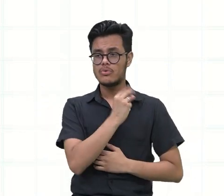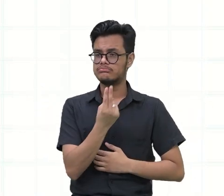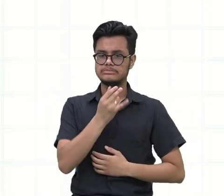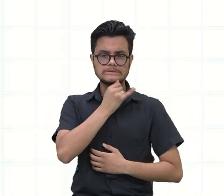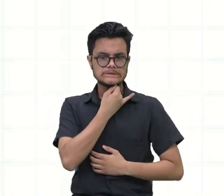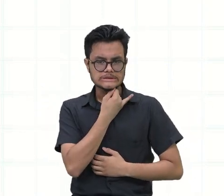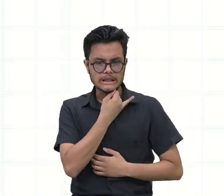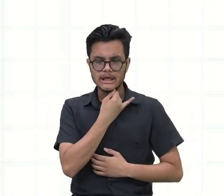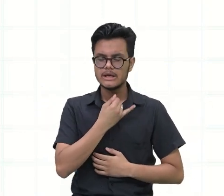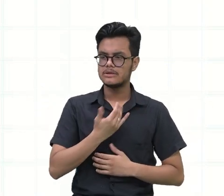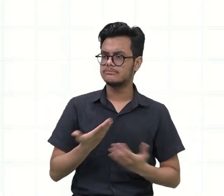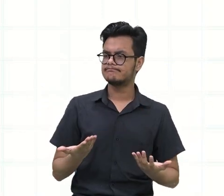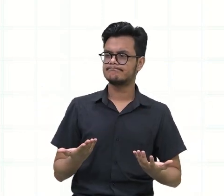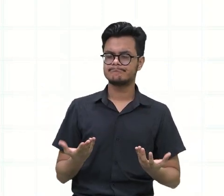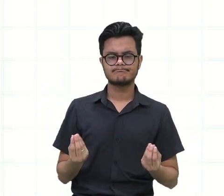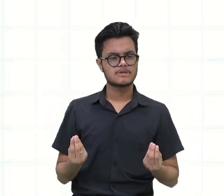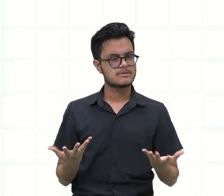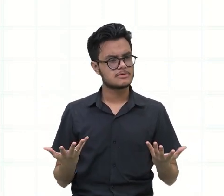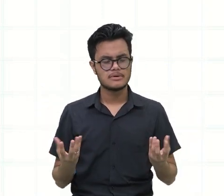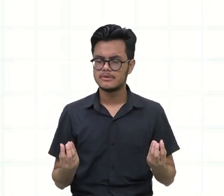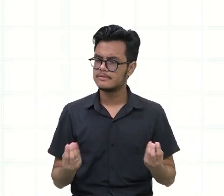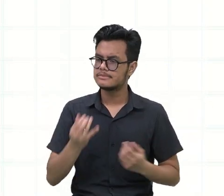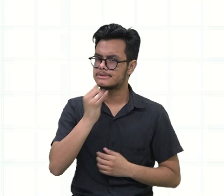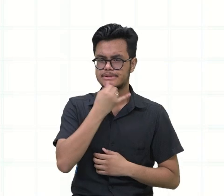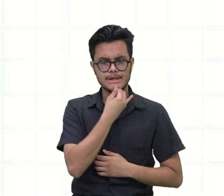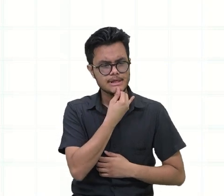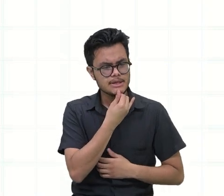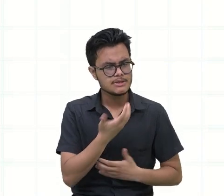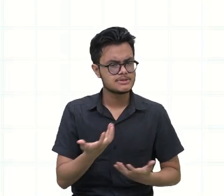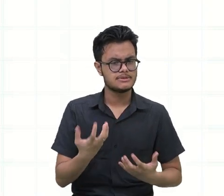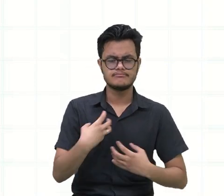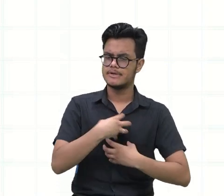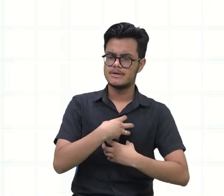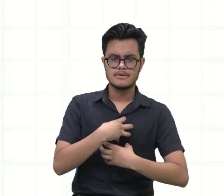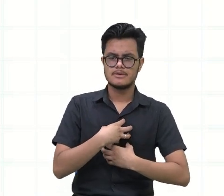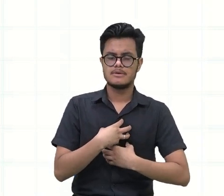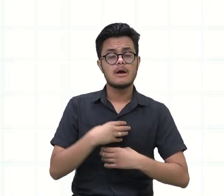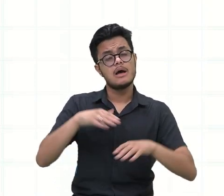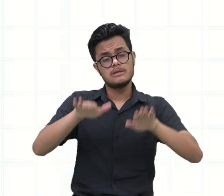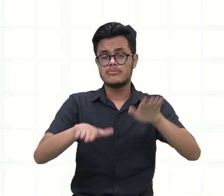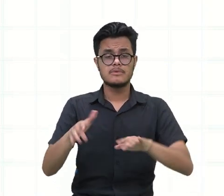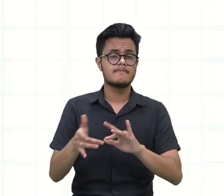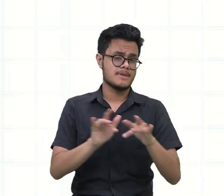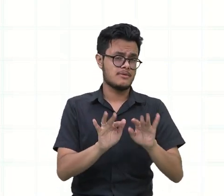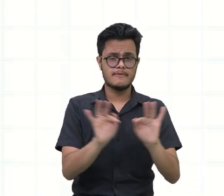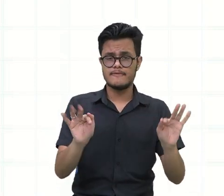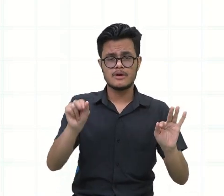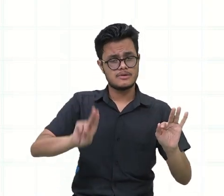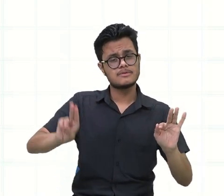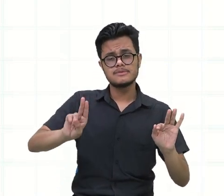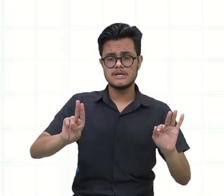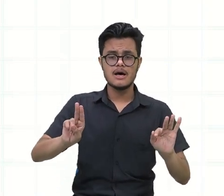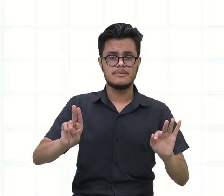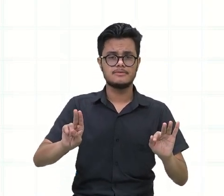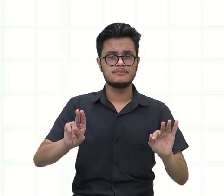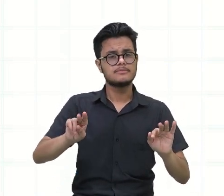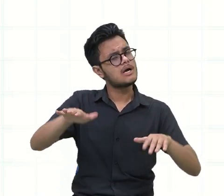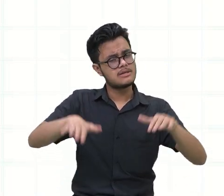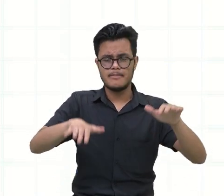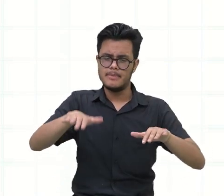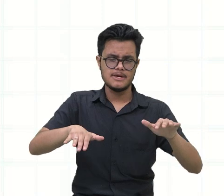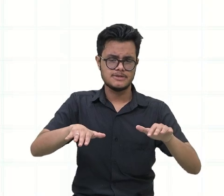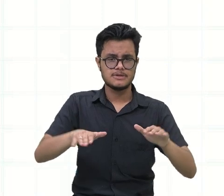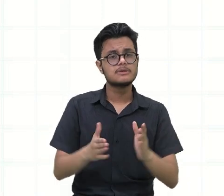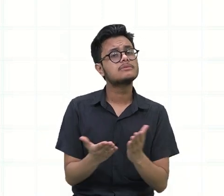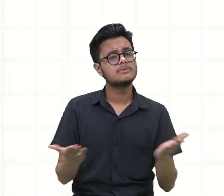descontentamento, né? Então, pode ter vários sentidos aí, depende do contexto que essa palavra esteja colocada, né?